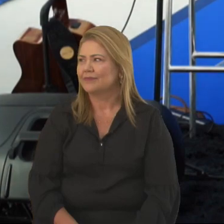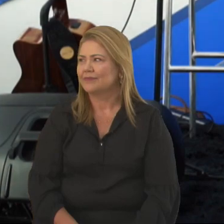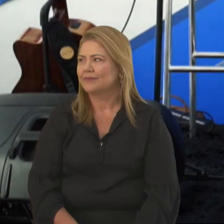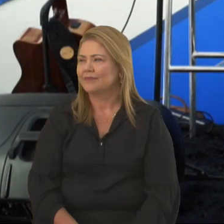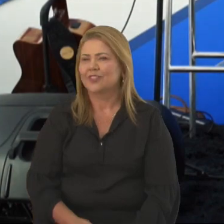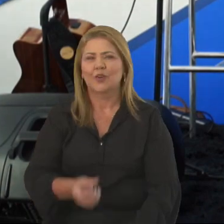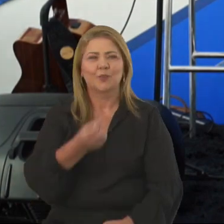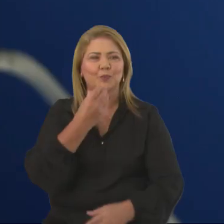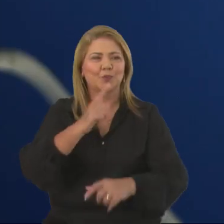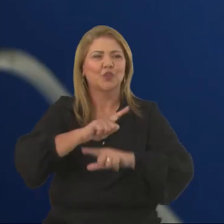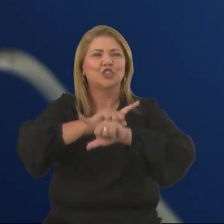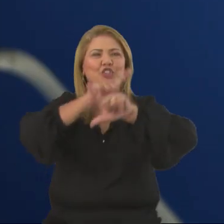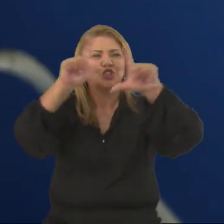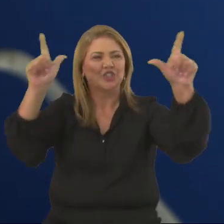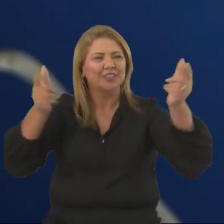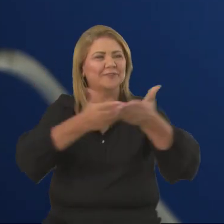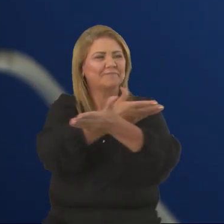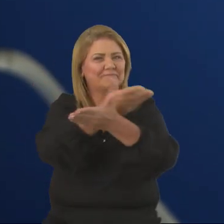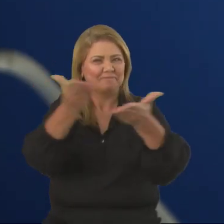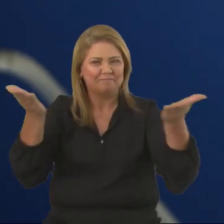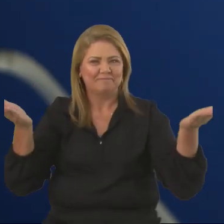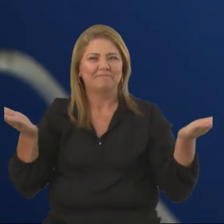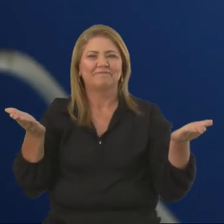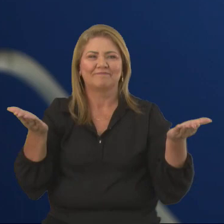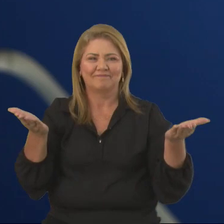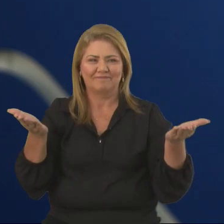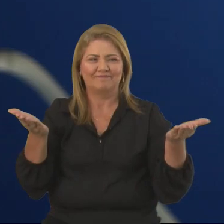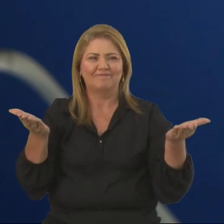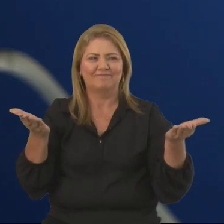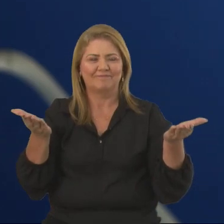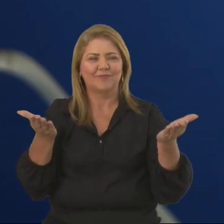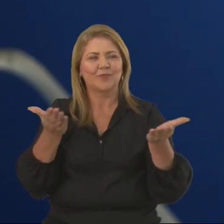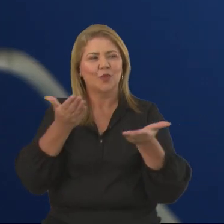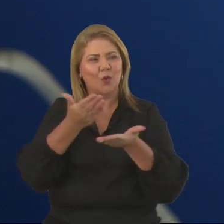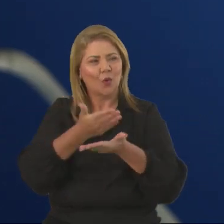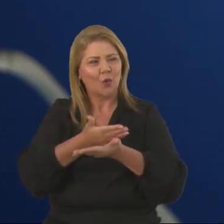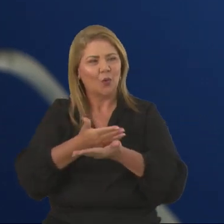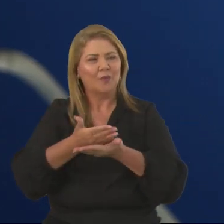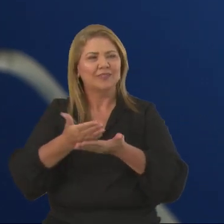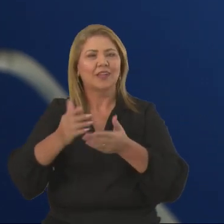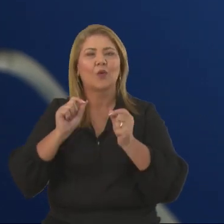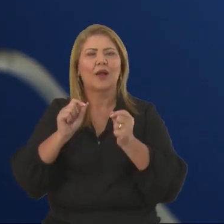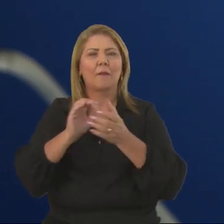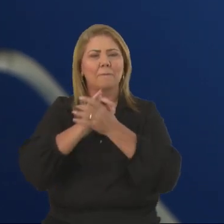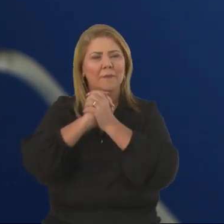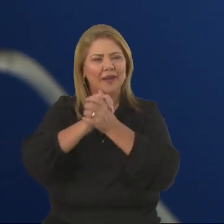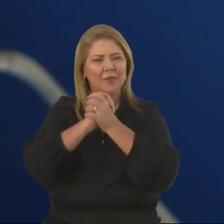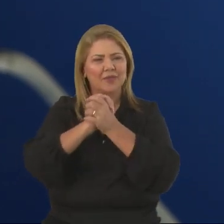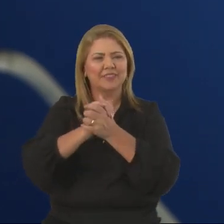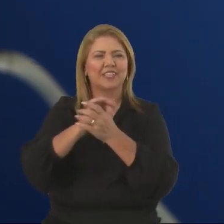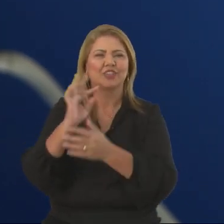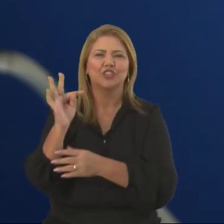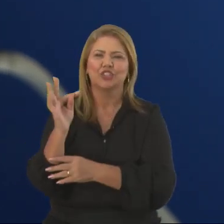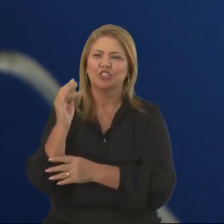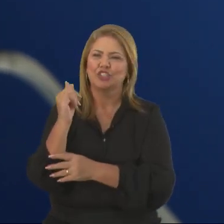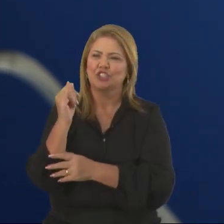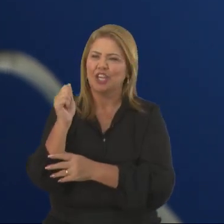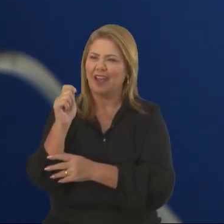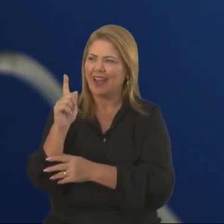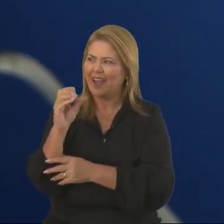Bom dia a todos. Vou iniciar parabenizando o cantor Tiago, né, por essa